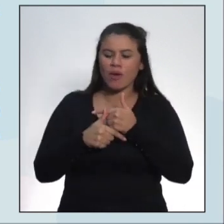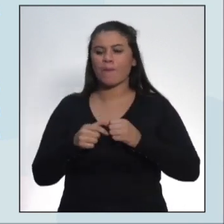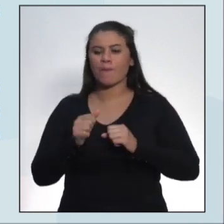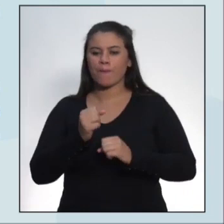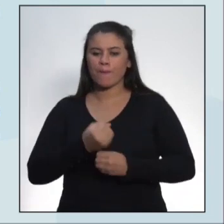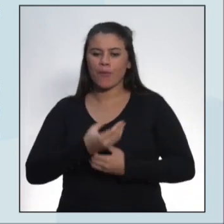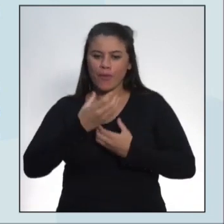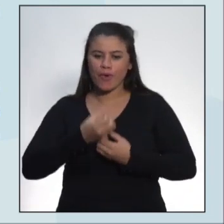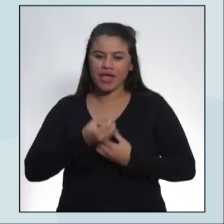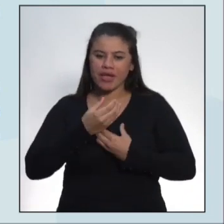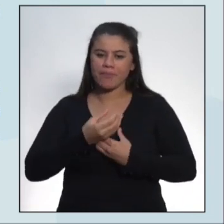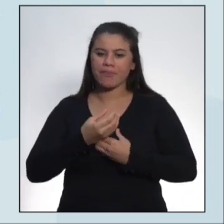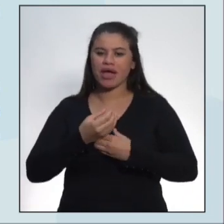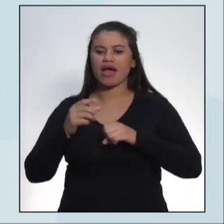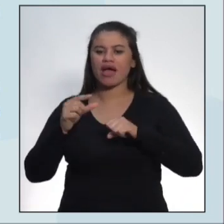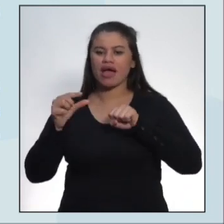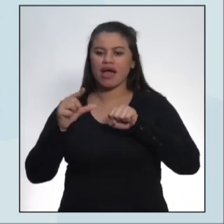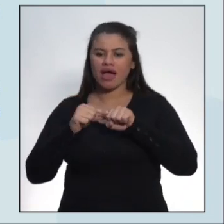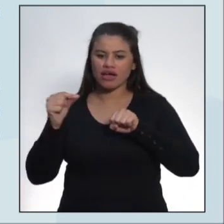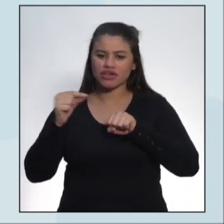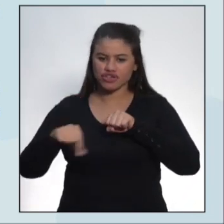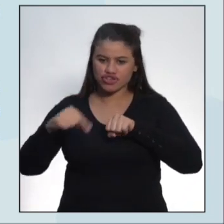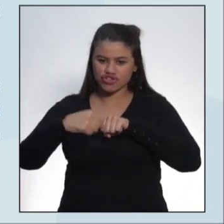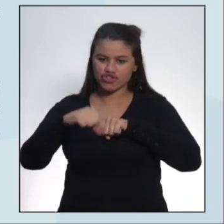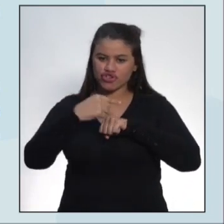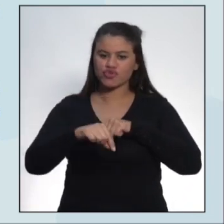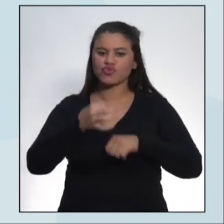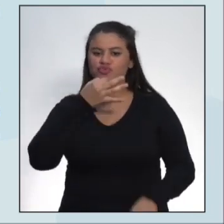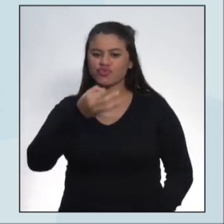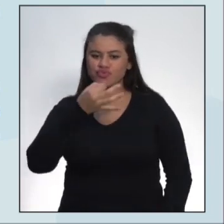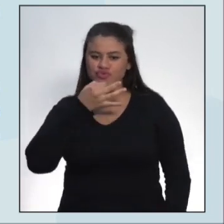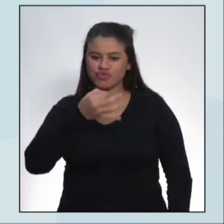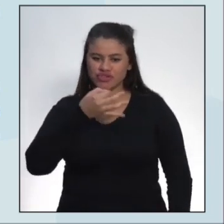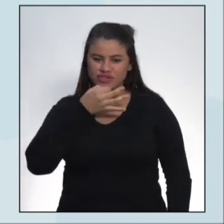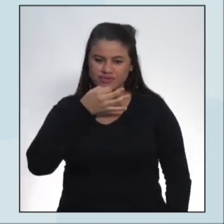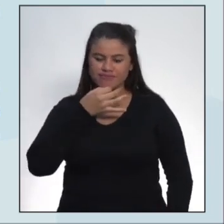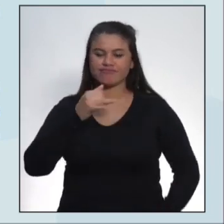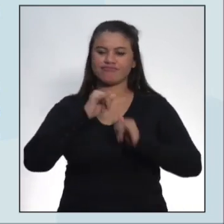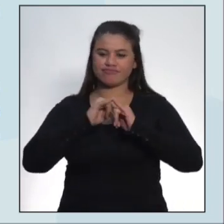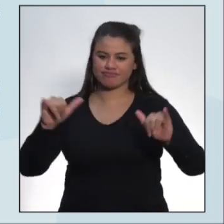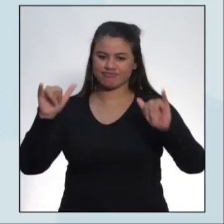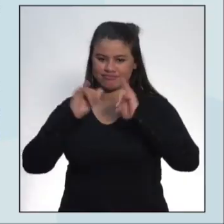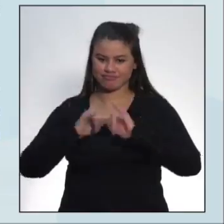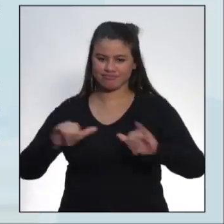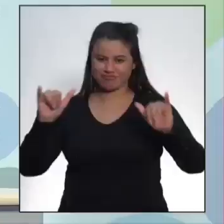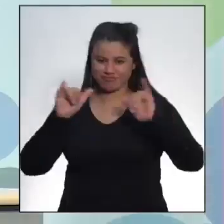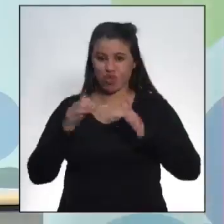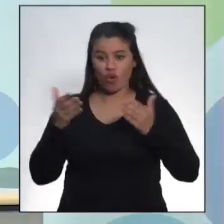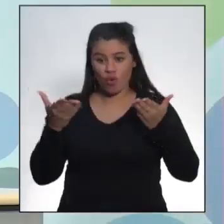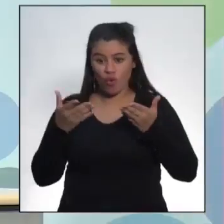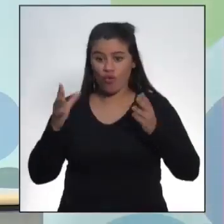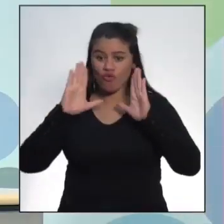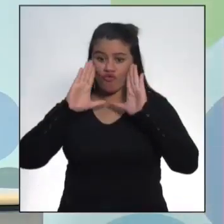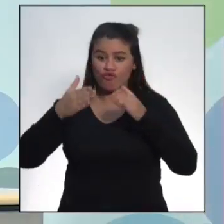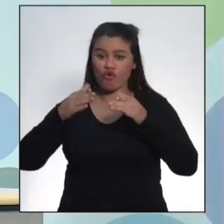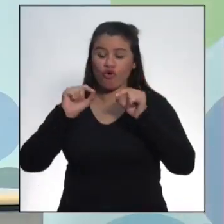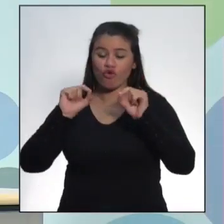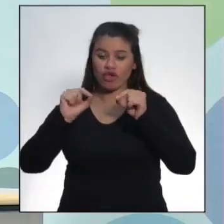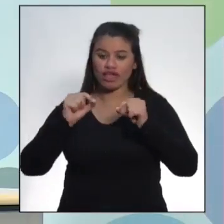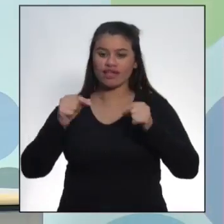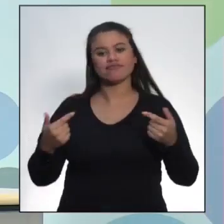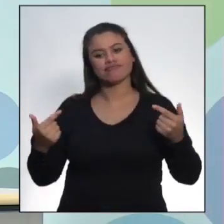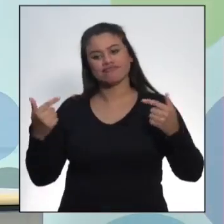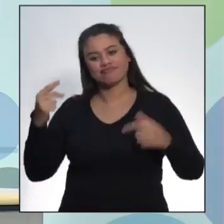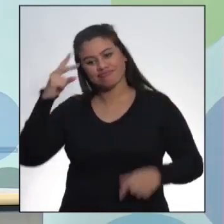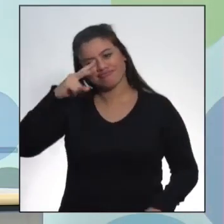artigo de opinião e anúncio publicitário. Vamos dar foco para comédia de costumes, né? Vamos falar bastante de teatro